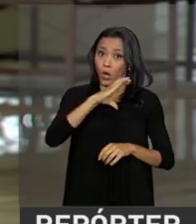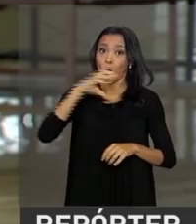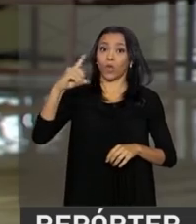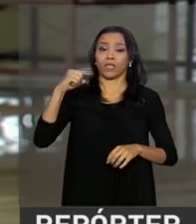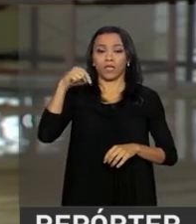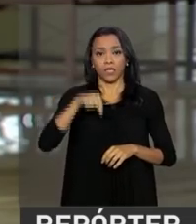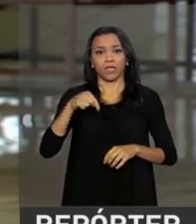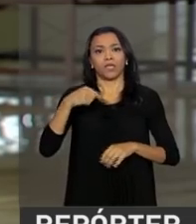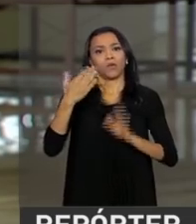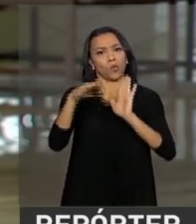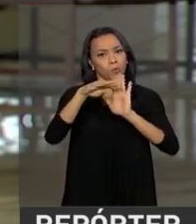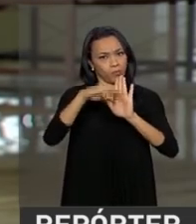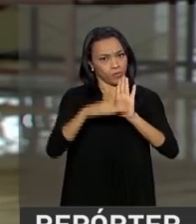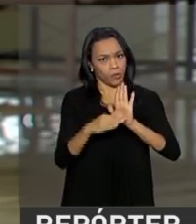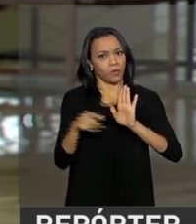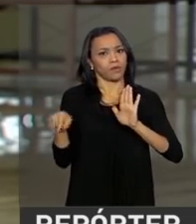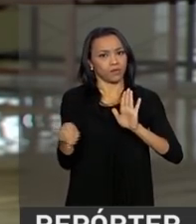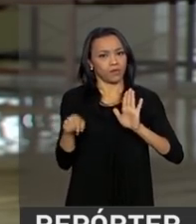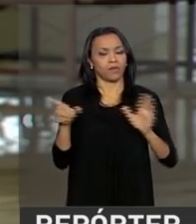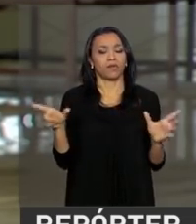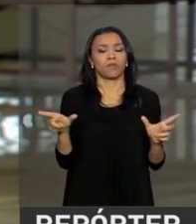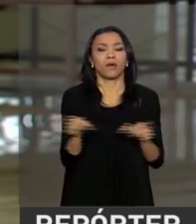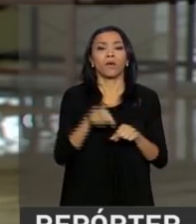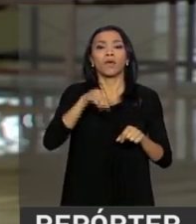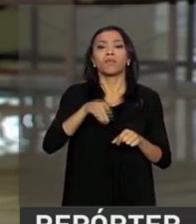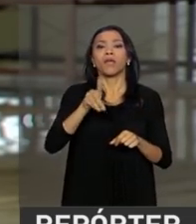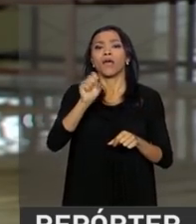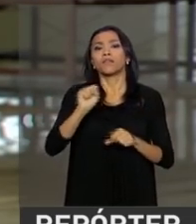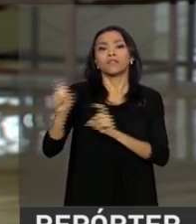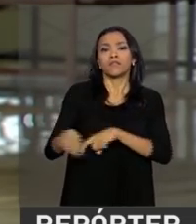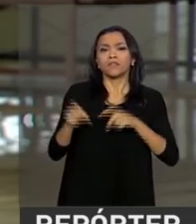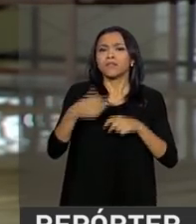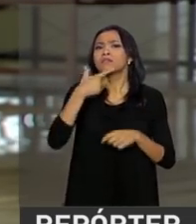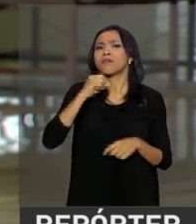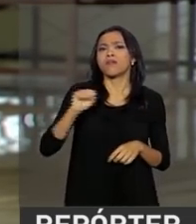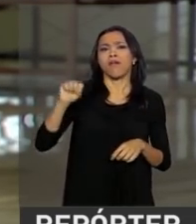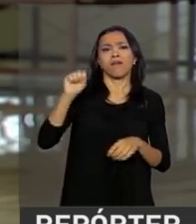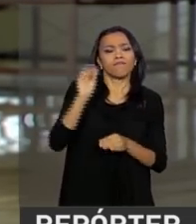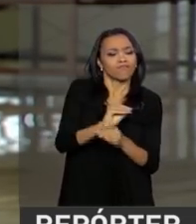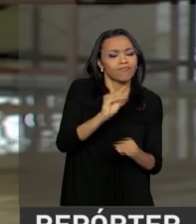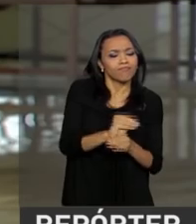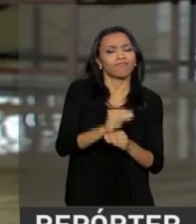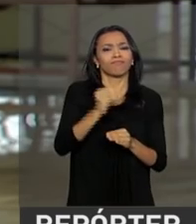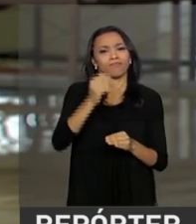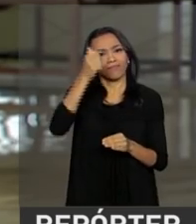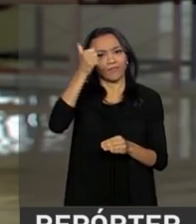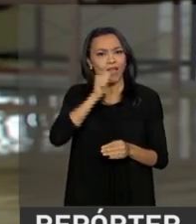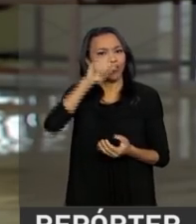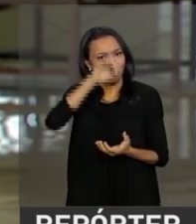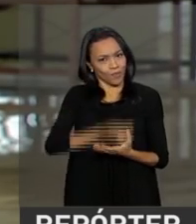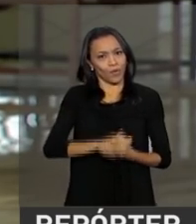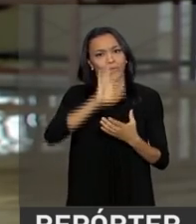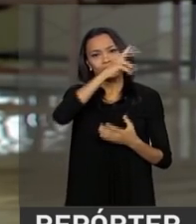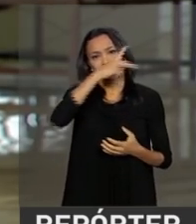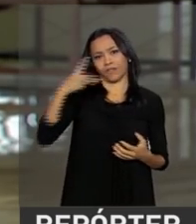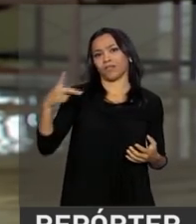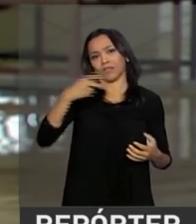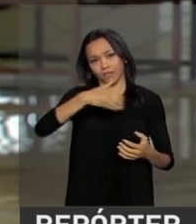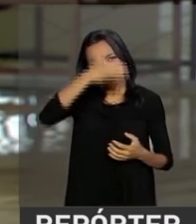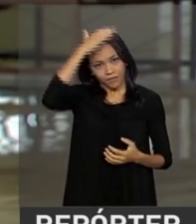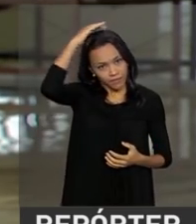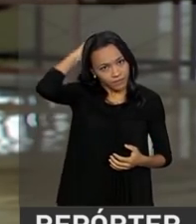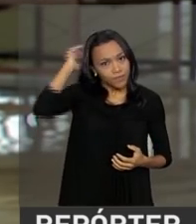esse programa, que inclusive vai ter como embaixadora, como madrinha, a primeira-dama do governo federal,